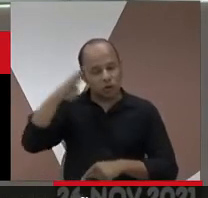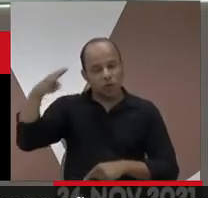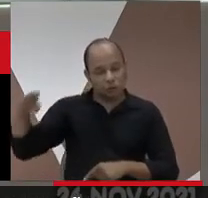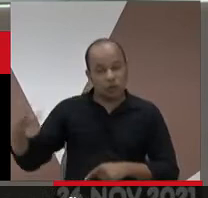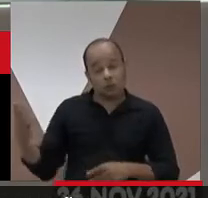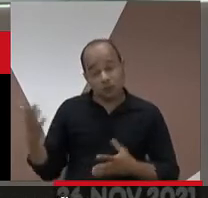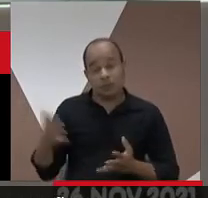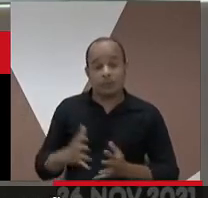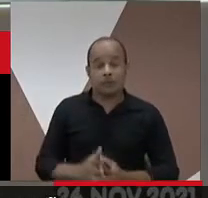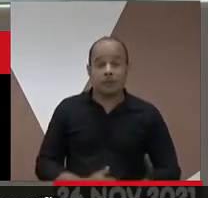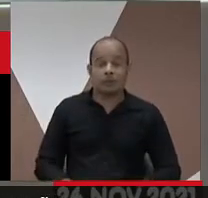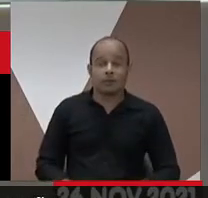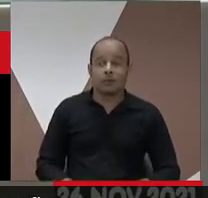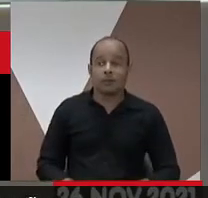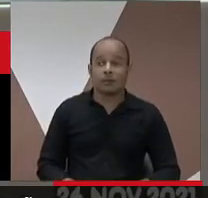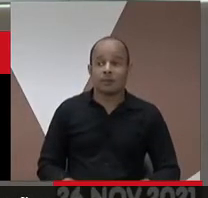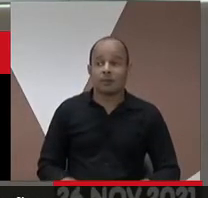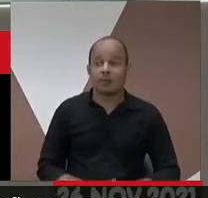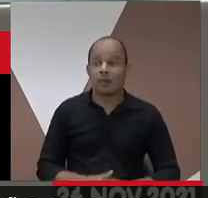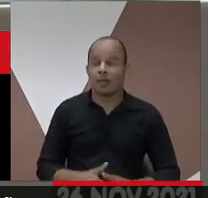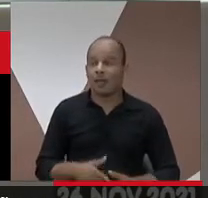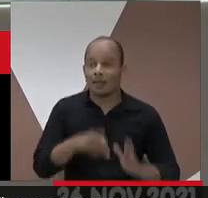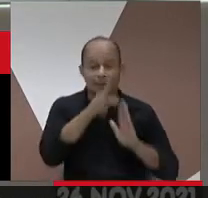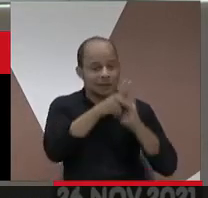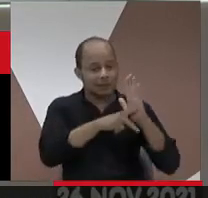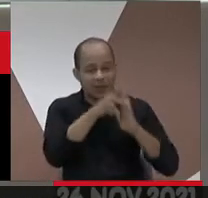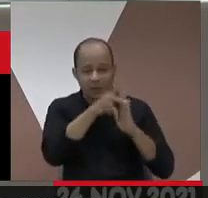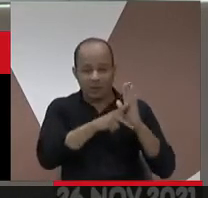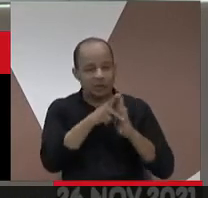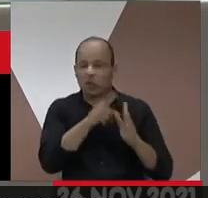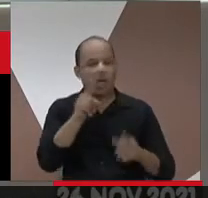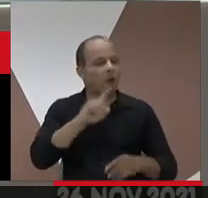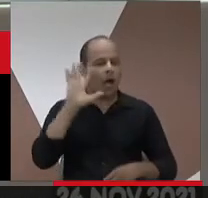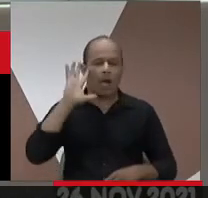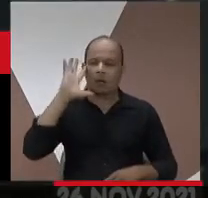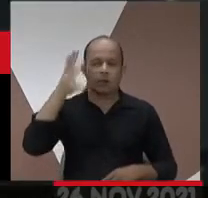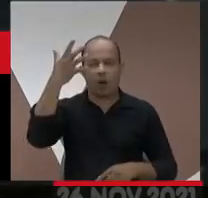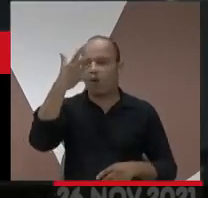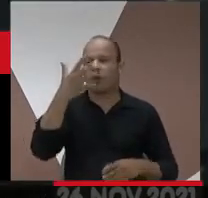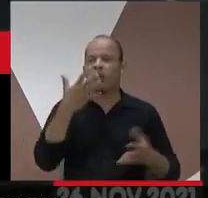Com esse projeto não resolve a mobilidade urbana